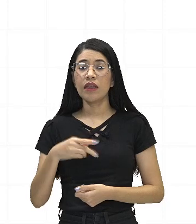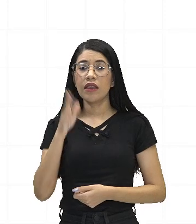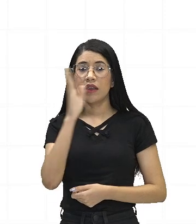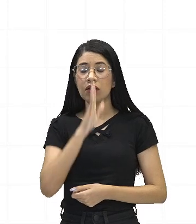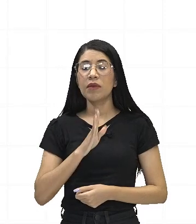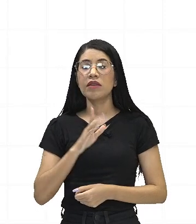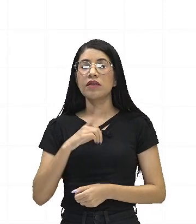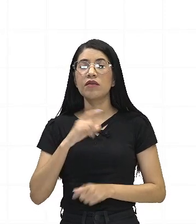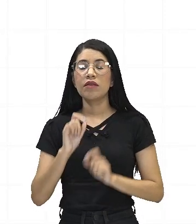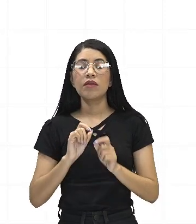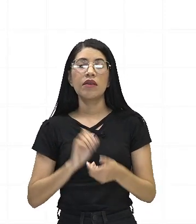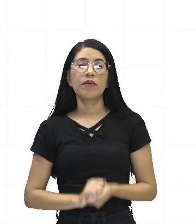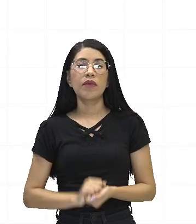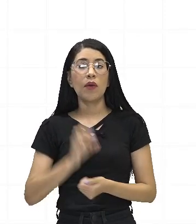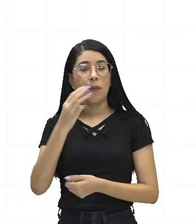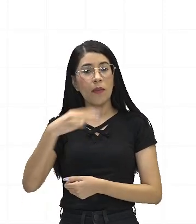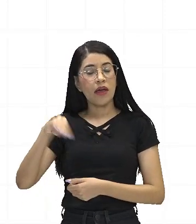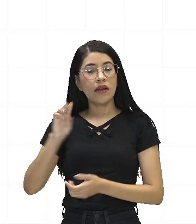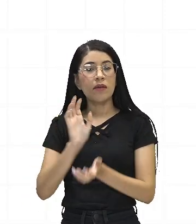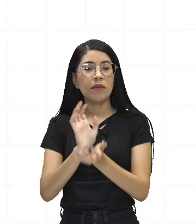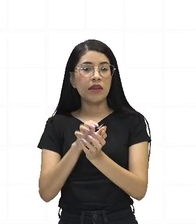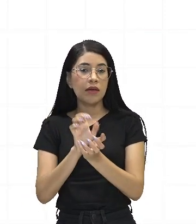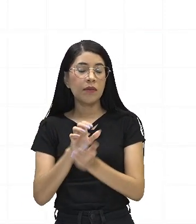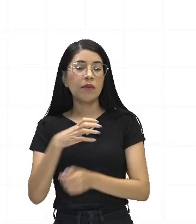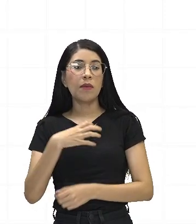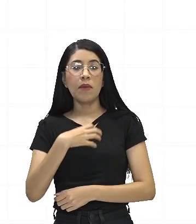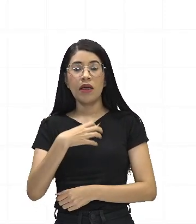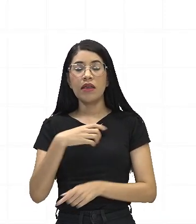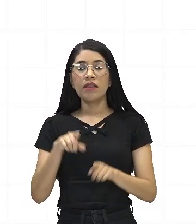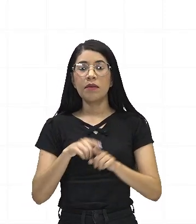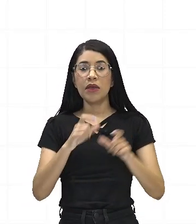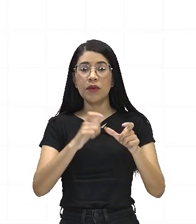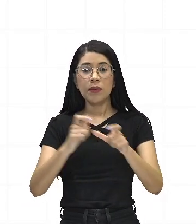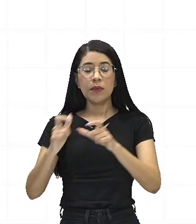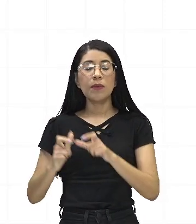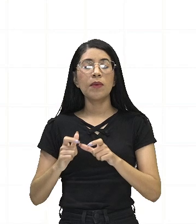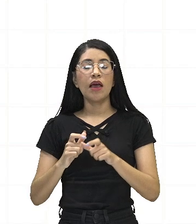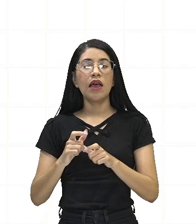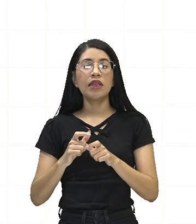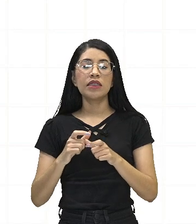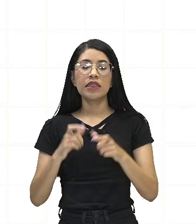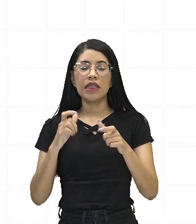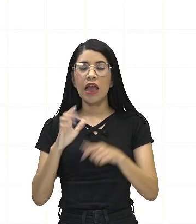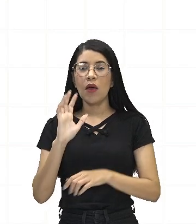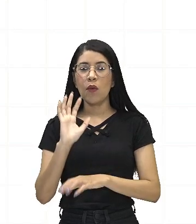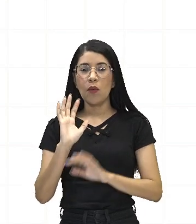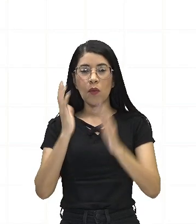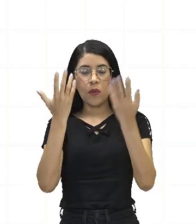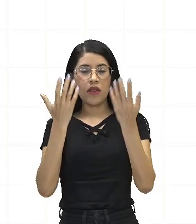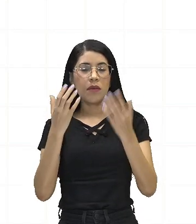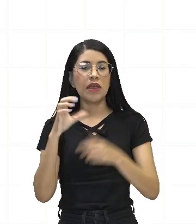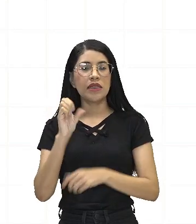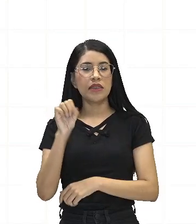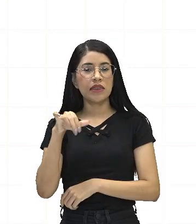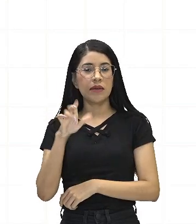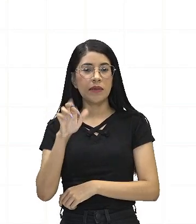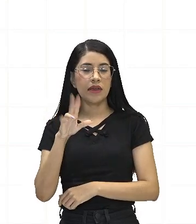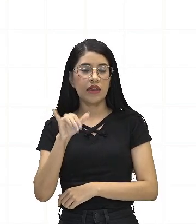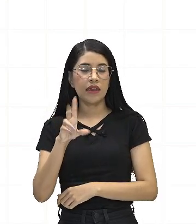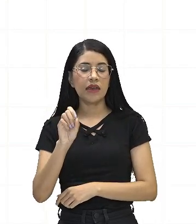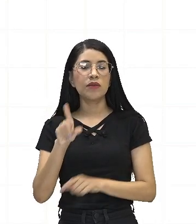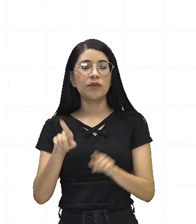nós temos o Maranhão, Pernambuco, Bahia, que são regiões com clima semiárido, tropical. Eles